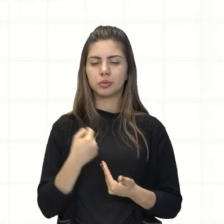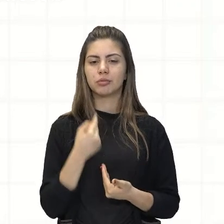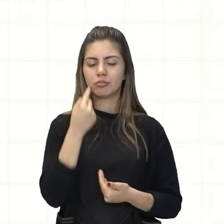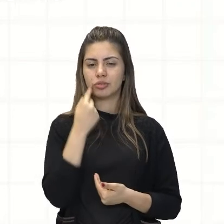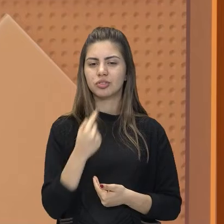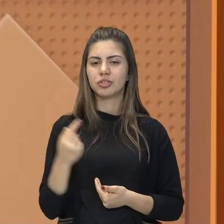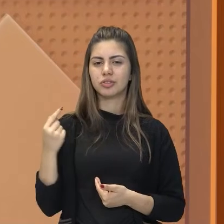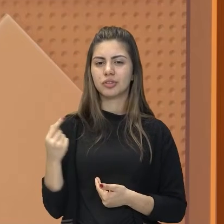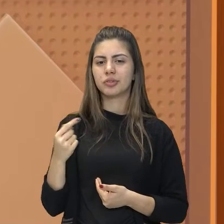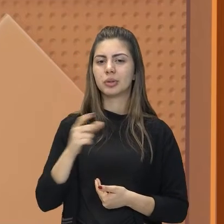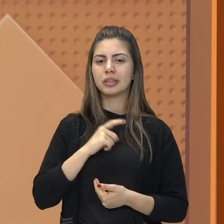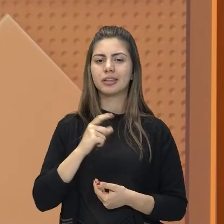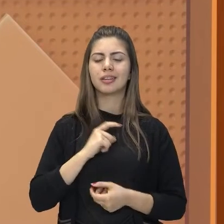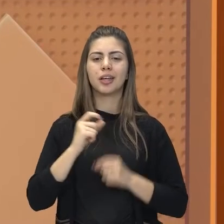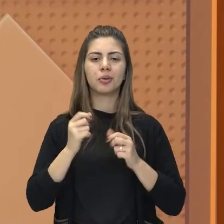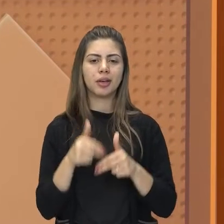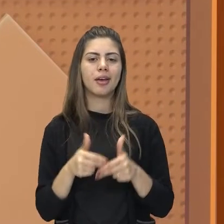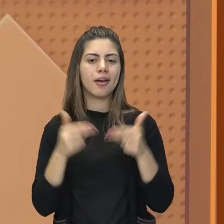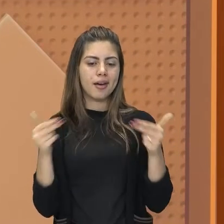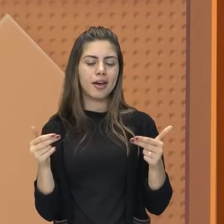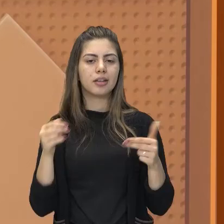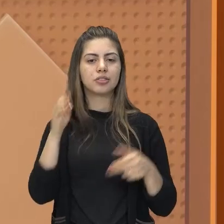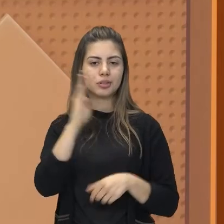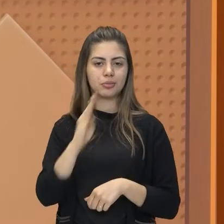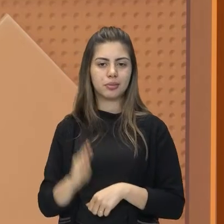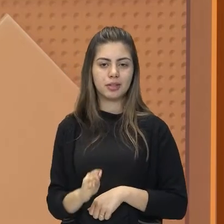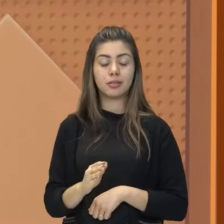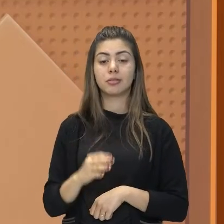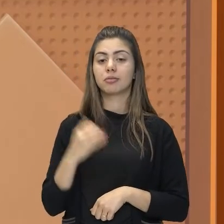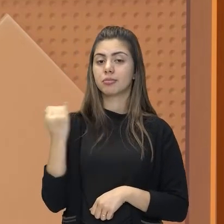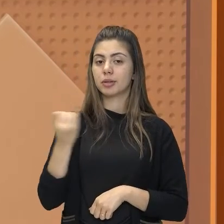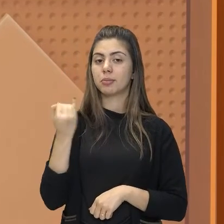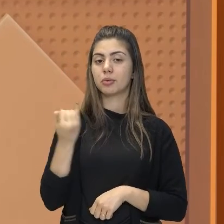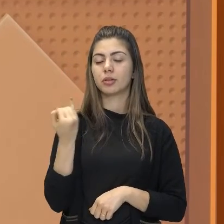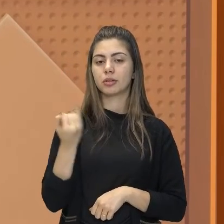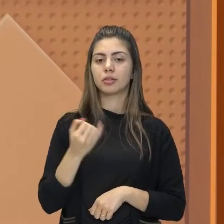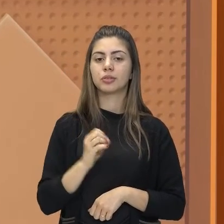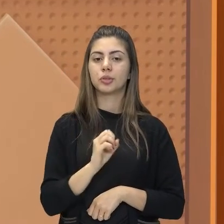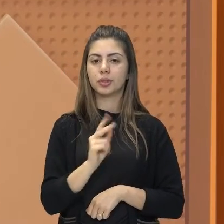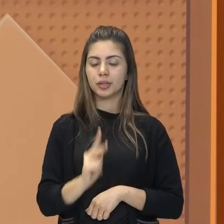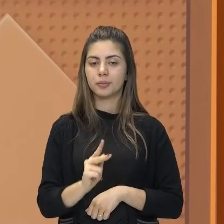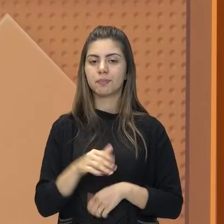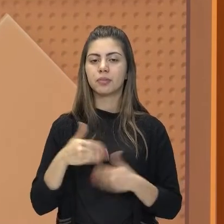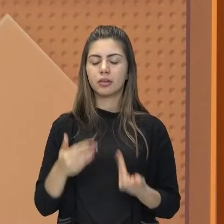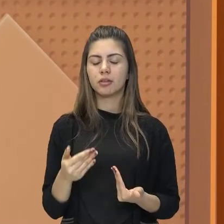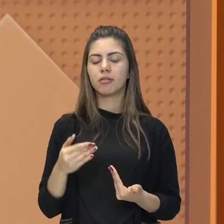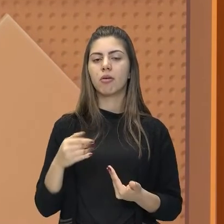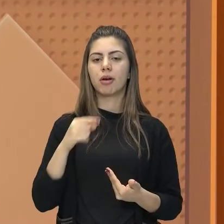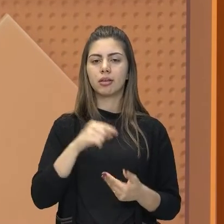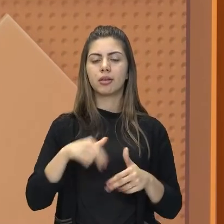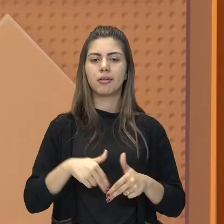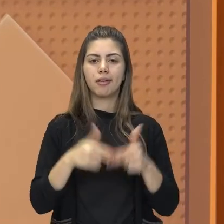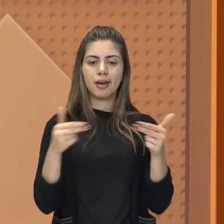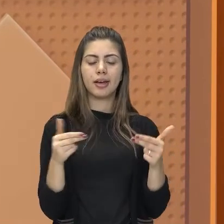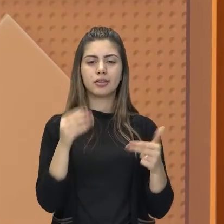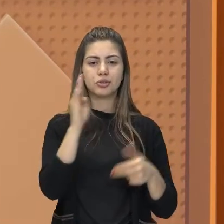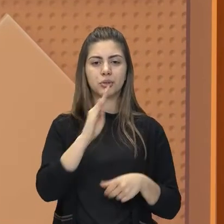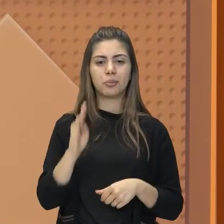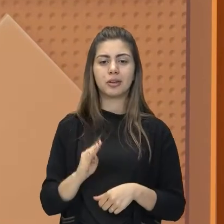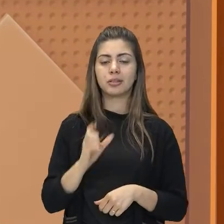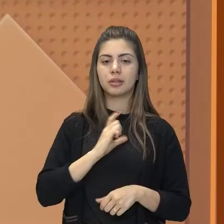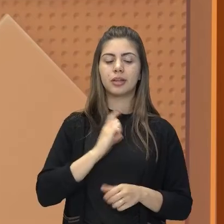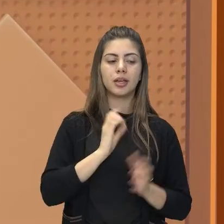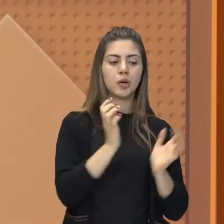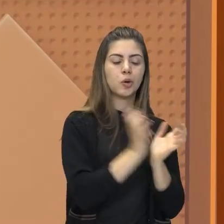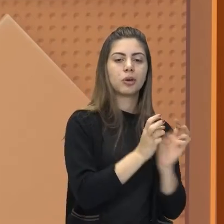composição da matriz étnica do Brasil. Isso é muito importante, não esqueça. Então, a matriz étnica vai ser composta pelos